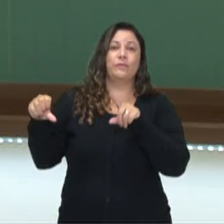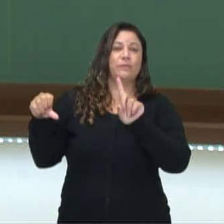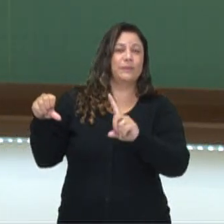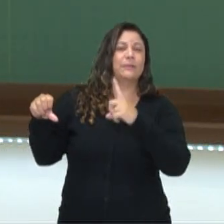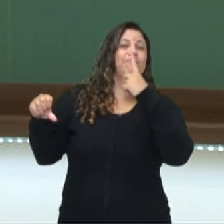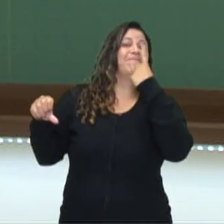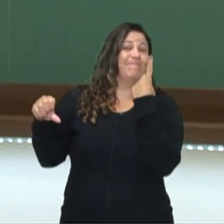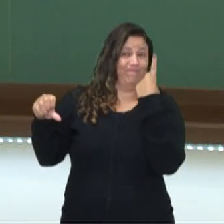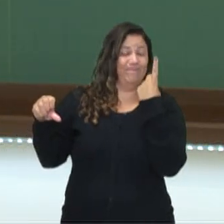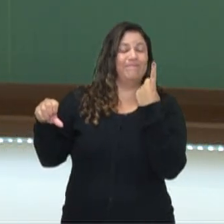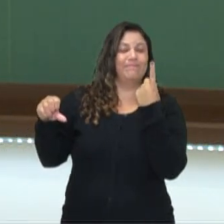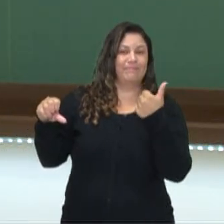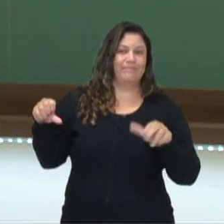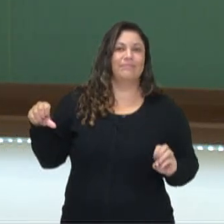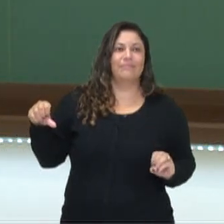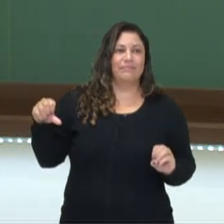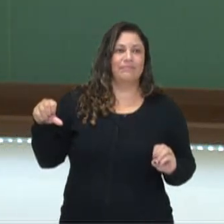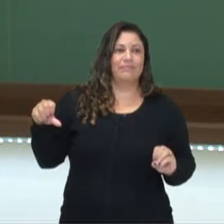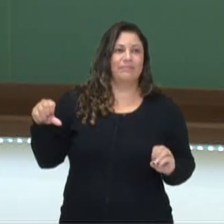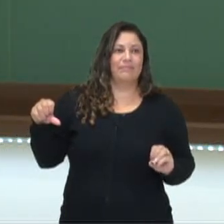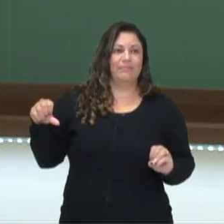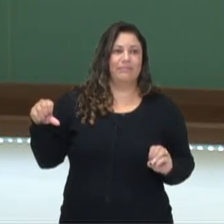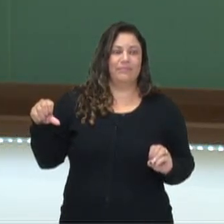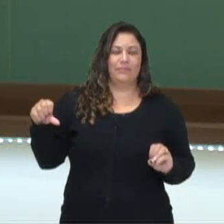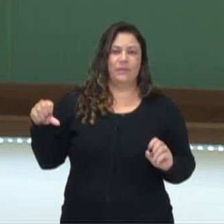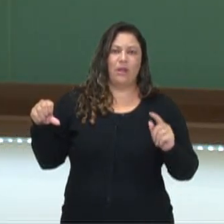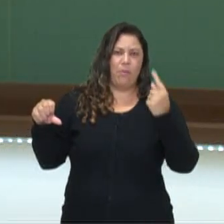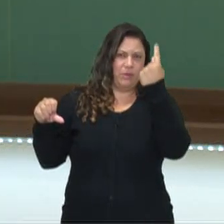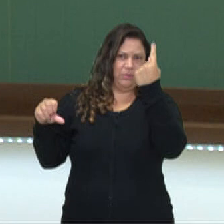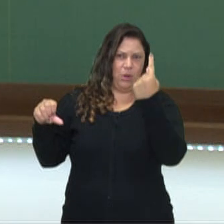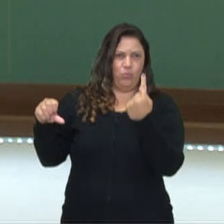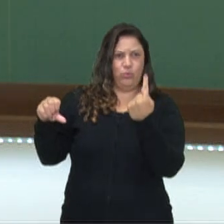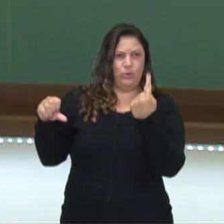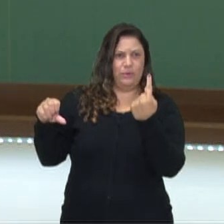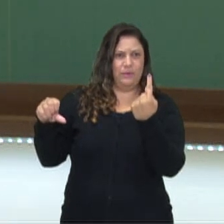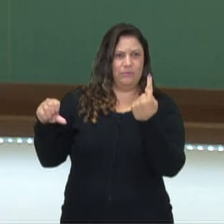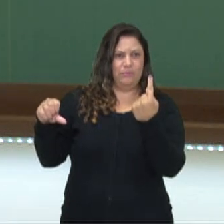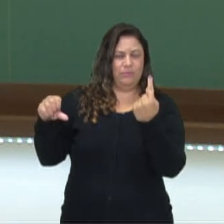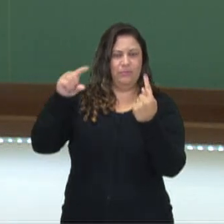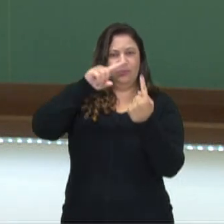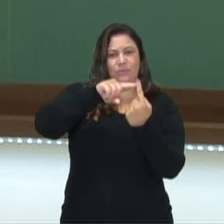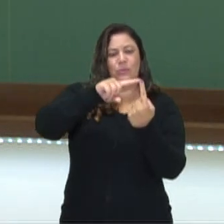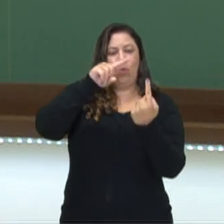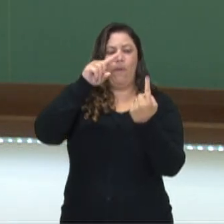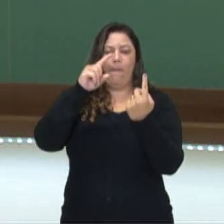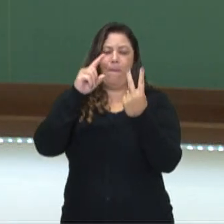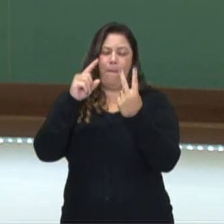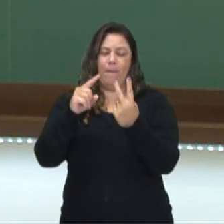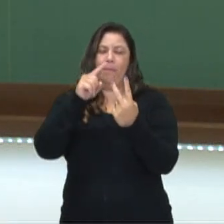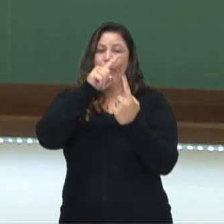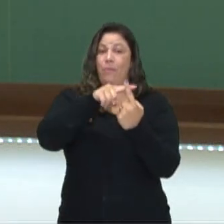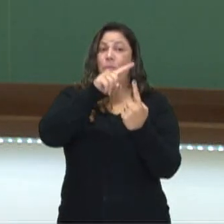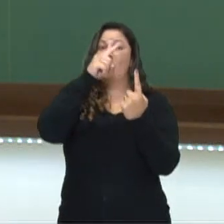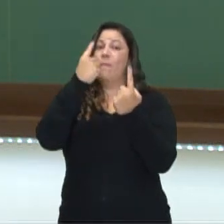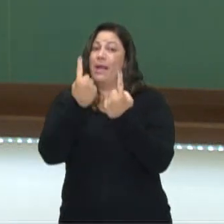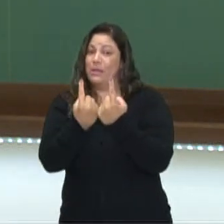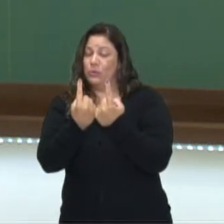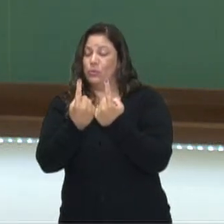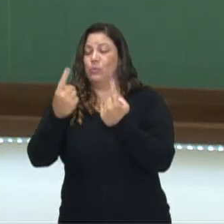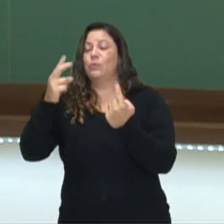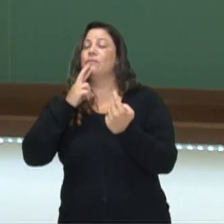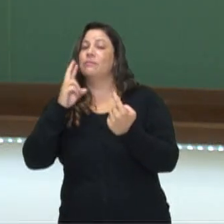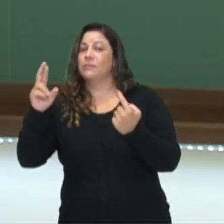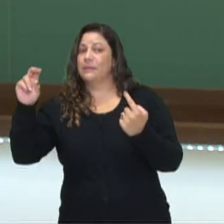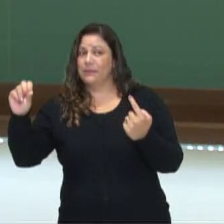1 para virar 10. Então, eu posso pegar esse 2 e decompor em 1 mais 1. Daí eu junto o 9 com mais